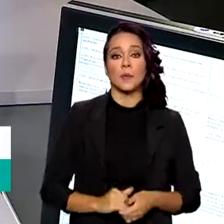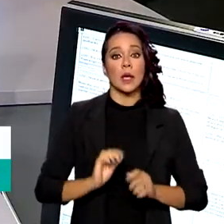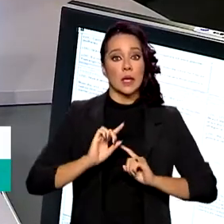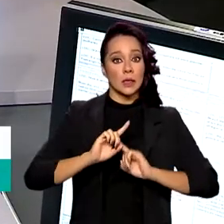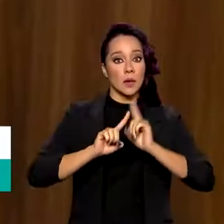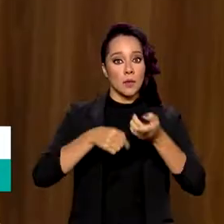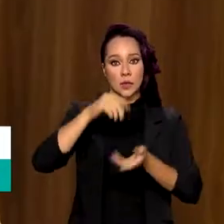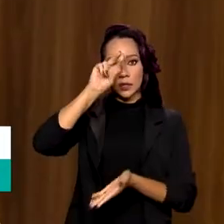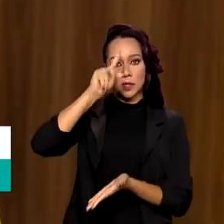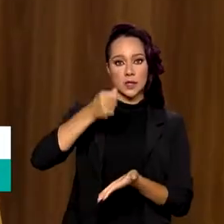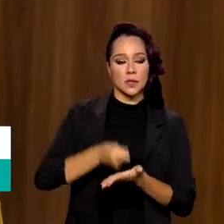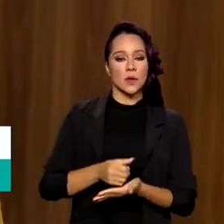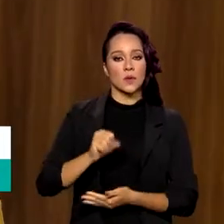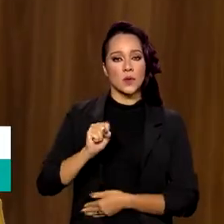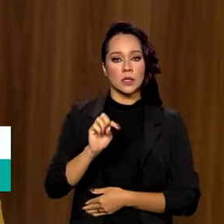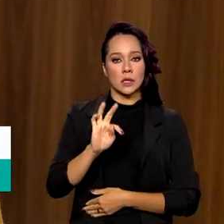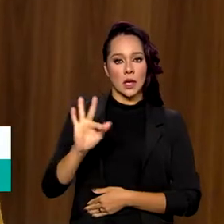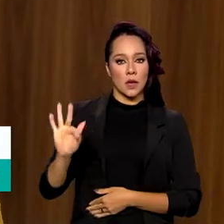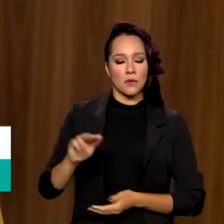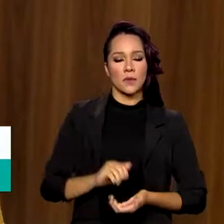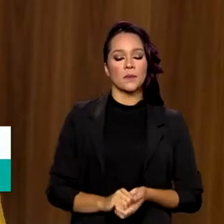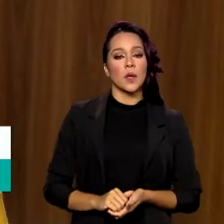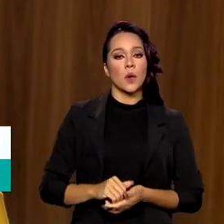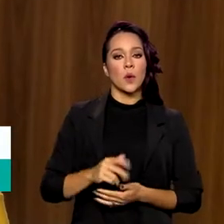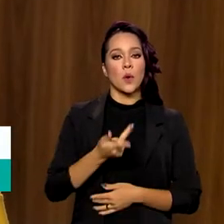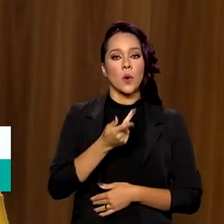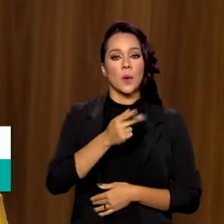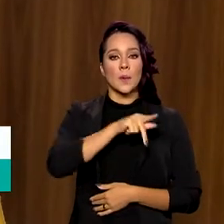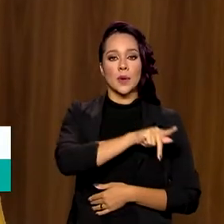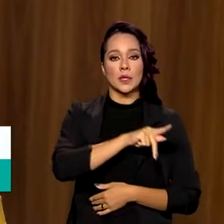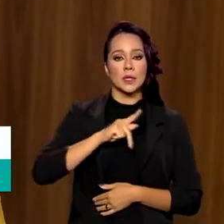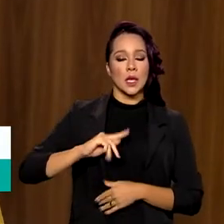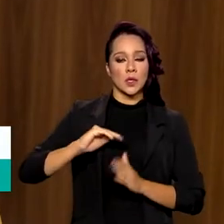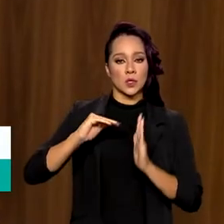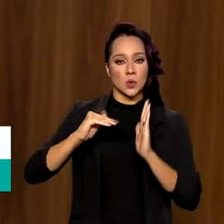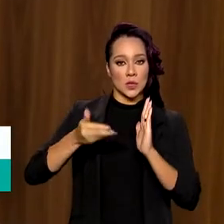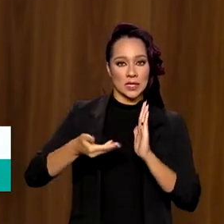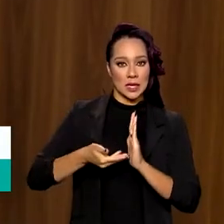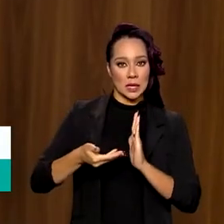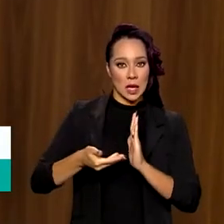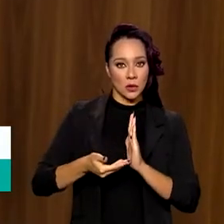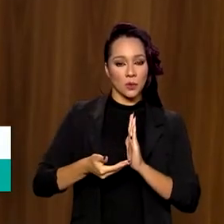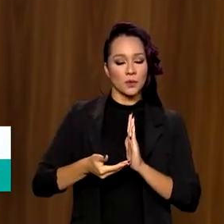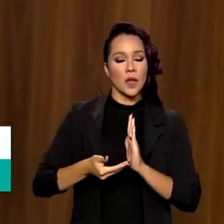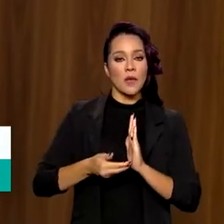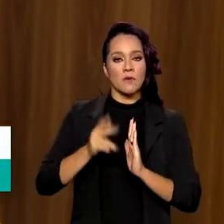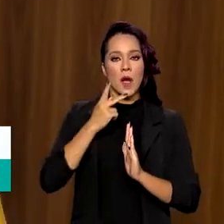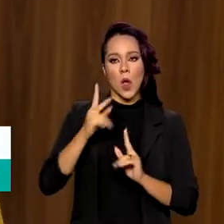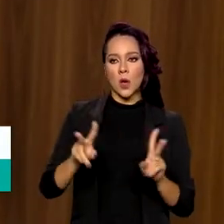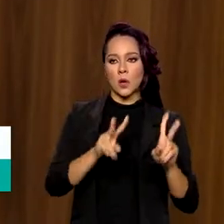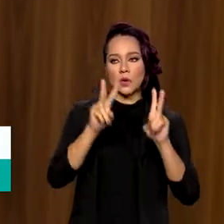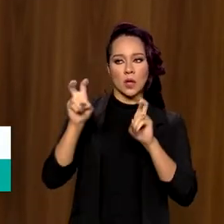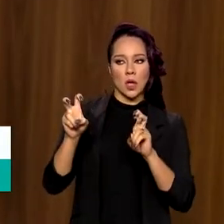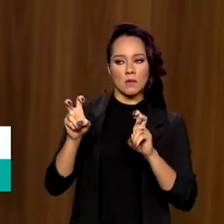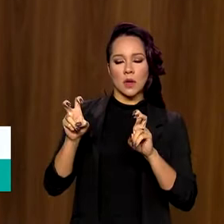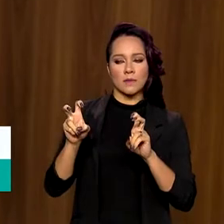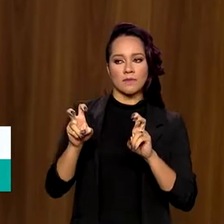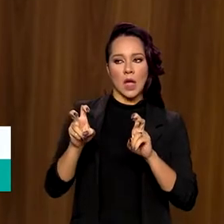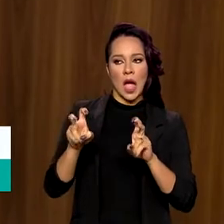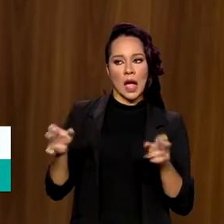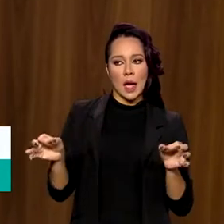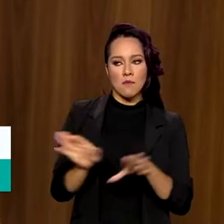depois dessa decisão do supremo o próprio presidente do senado Rodrigo Pacheco disse que o assunto não está